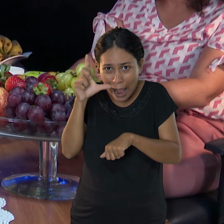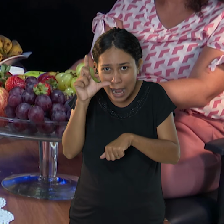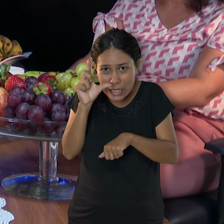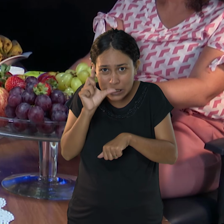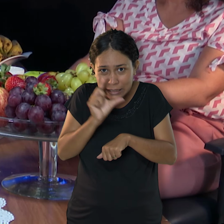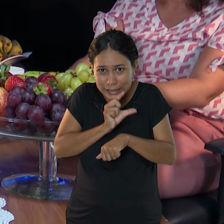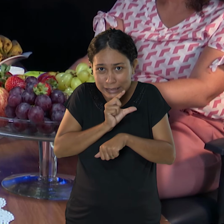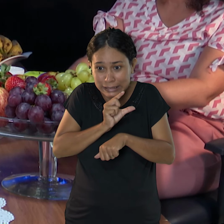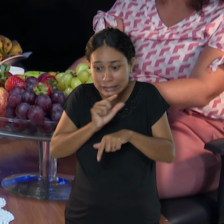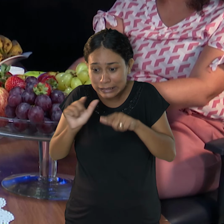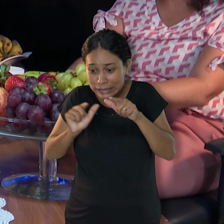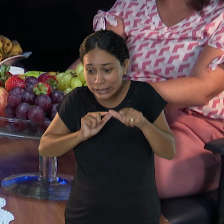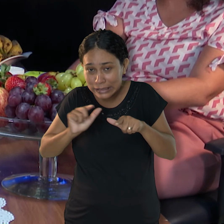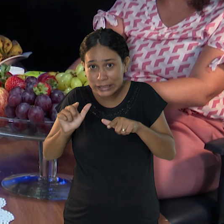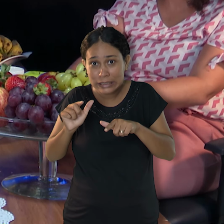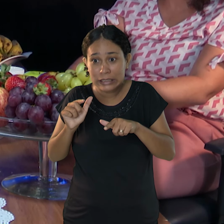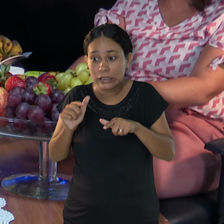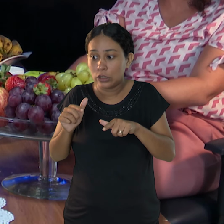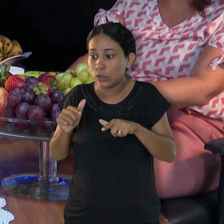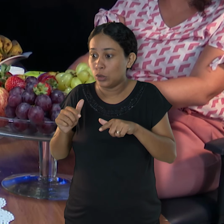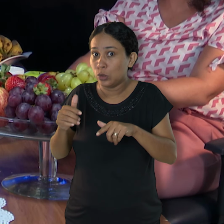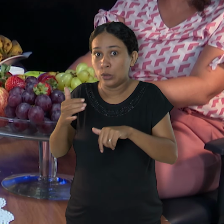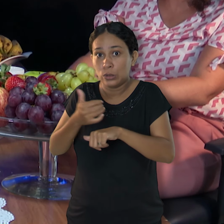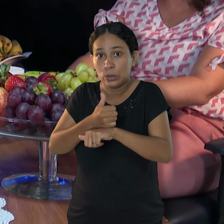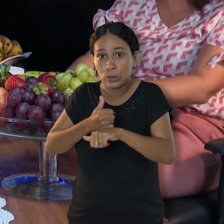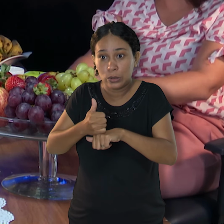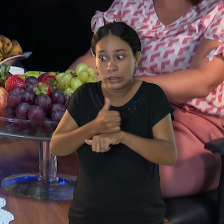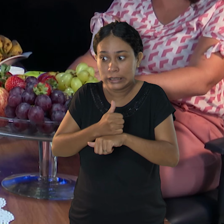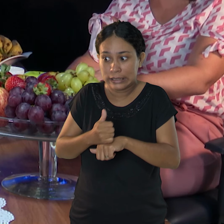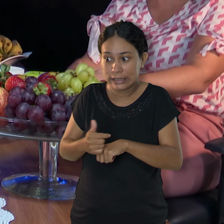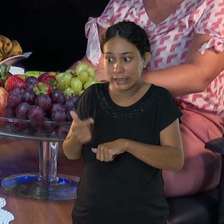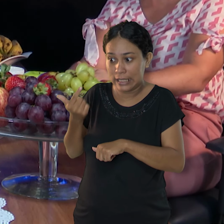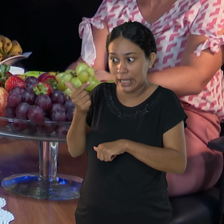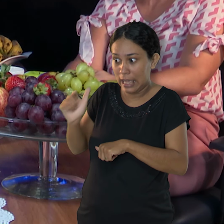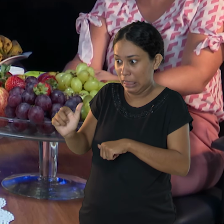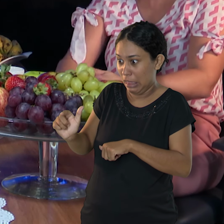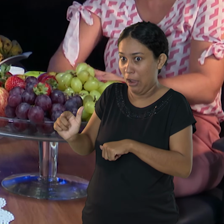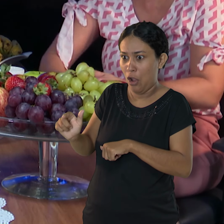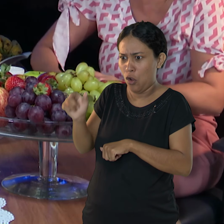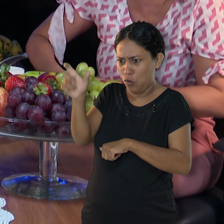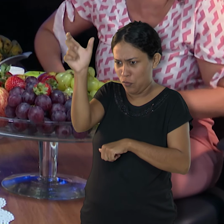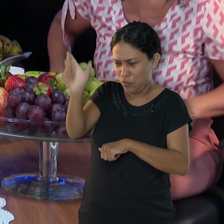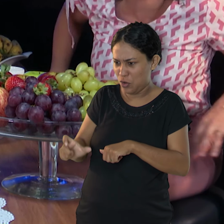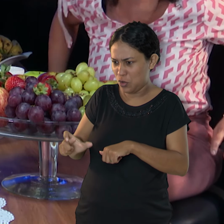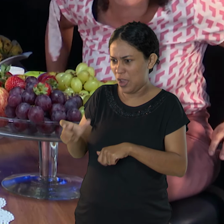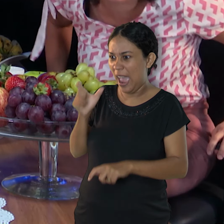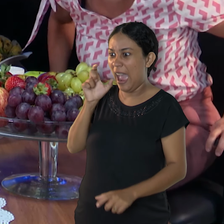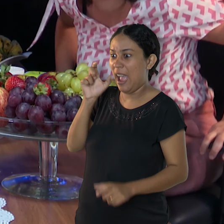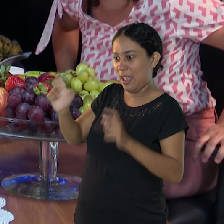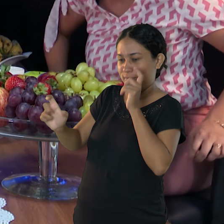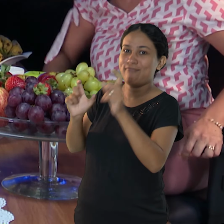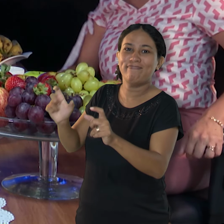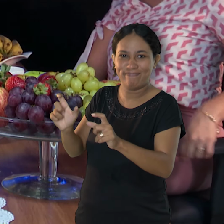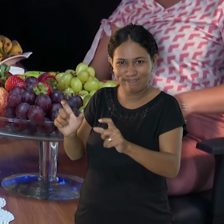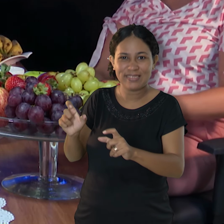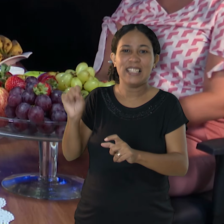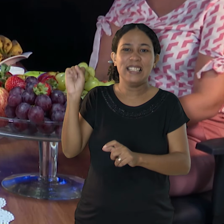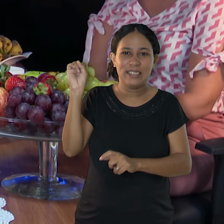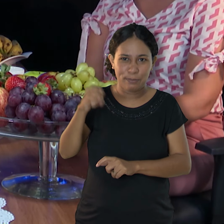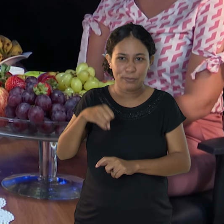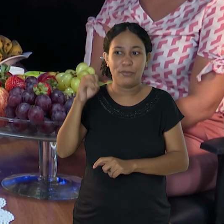são menos... Então, eita, Tainá, não tem sei uma como expressão... você não foi vaiado, ó. Ah, minha irmã, pode ter certeza que foi coisa muito pior